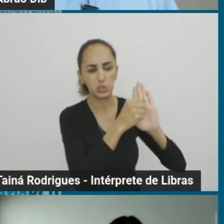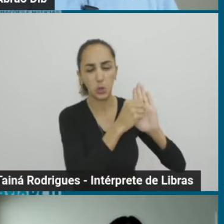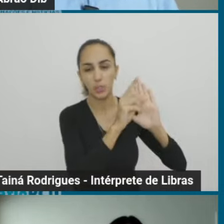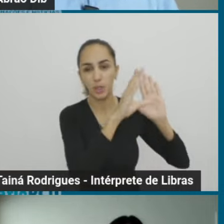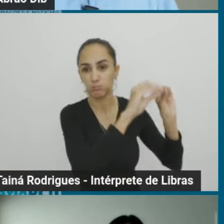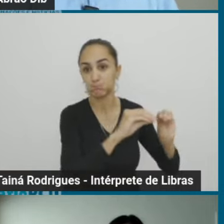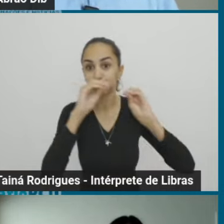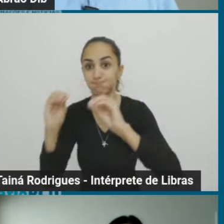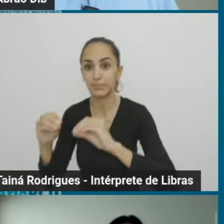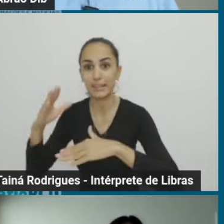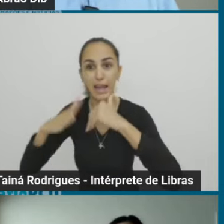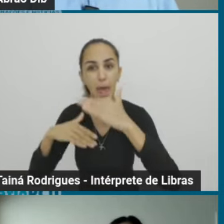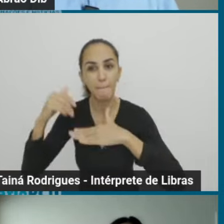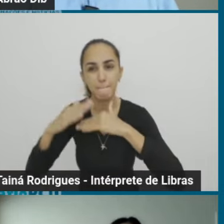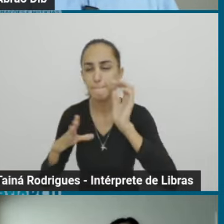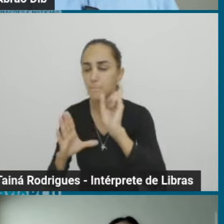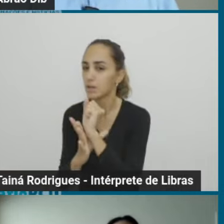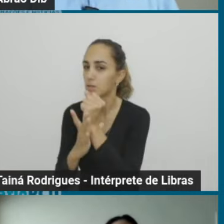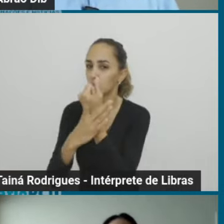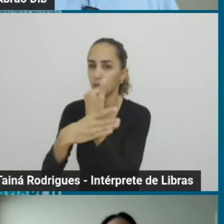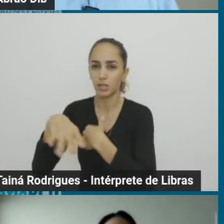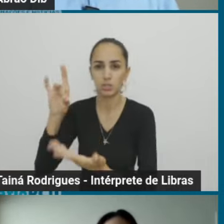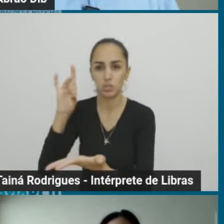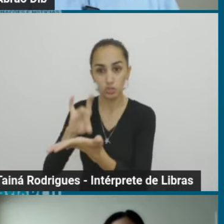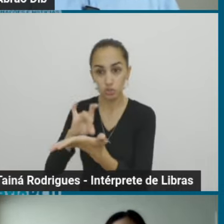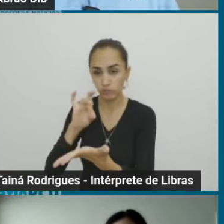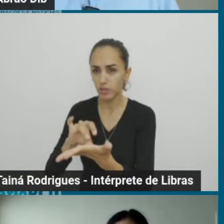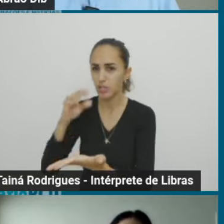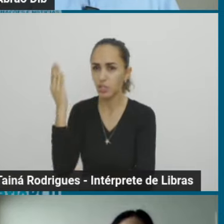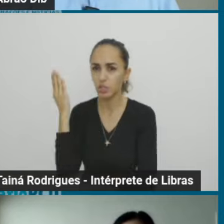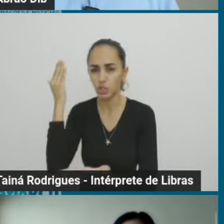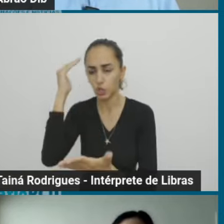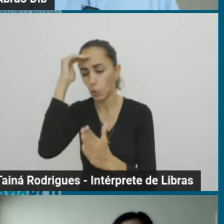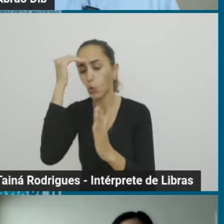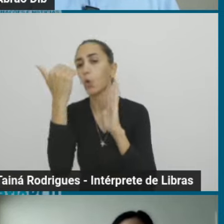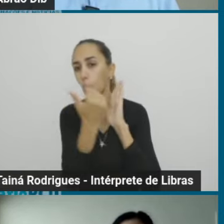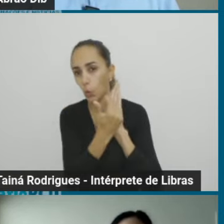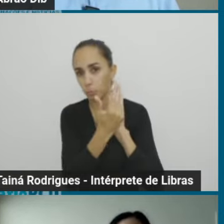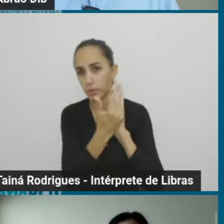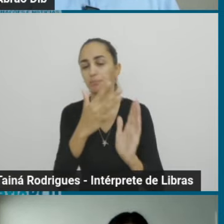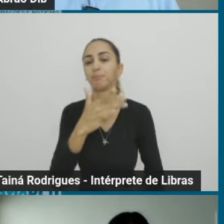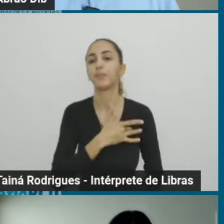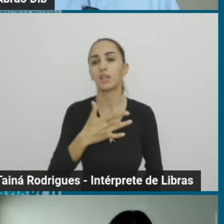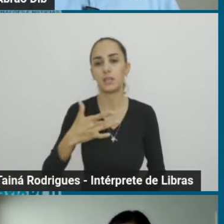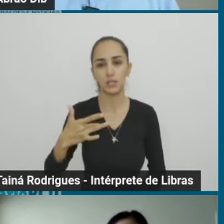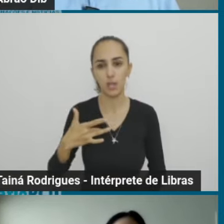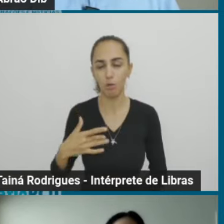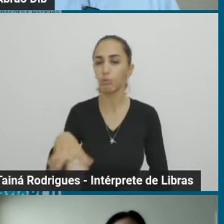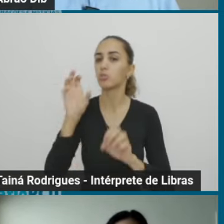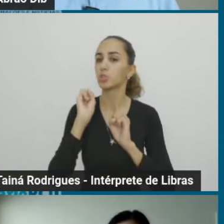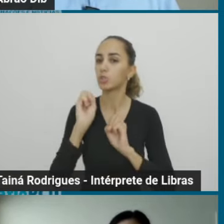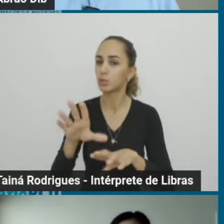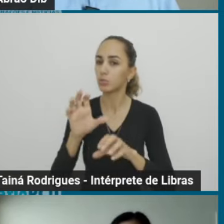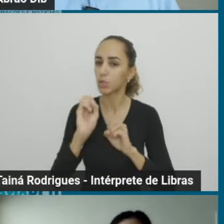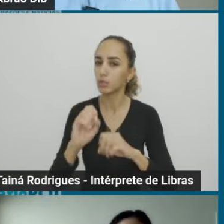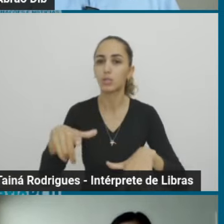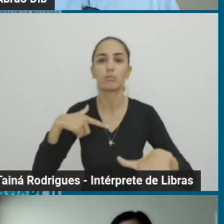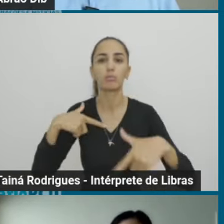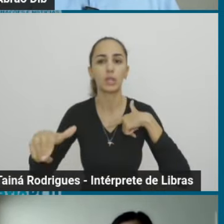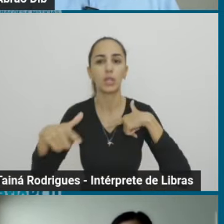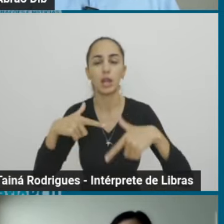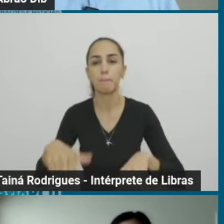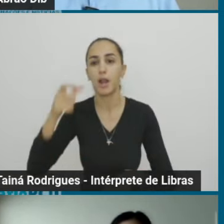garantir o efetivo exercício de todos esses direitos. Na saúde, na educação, no trabalho, na cultura, no